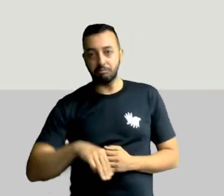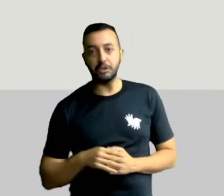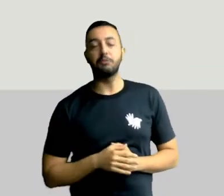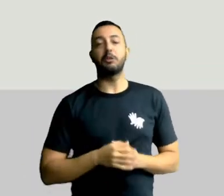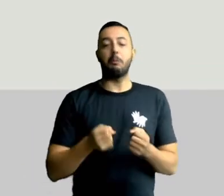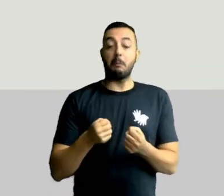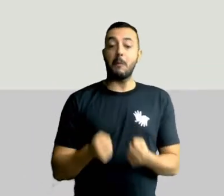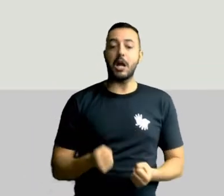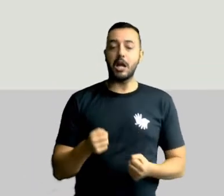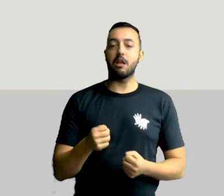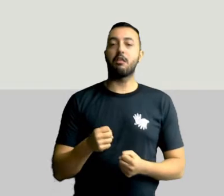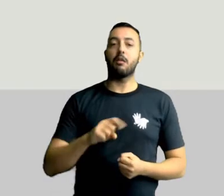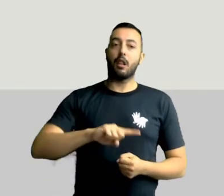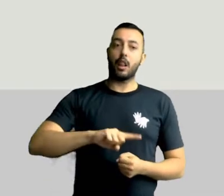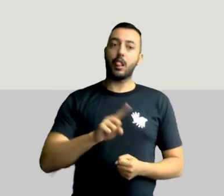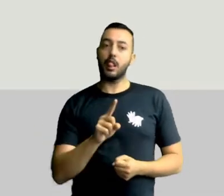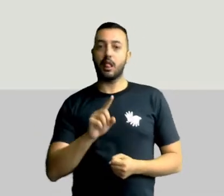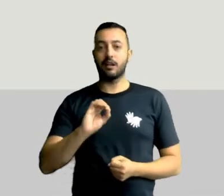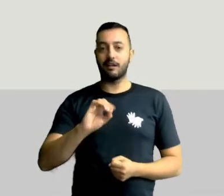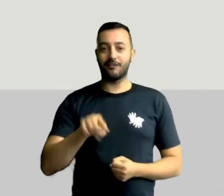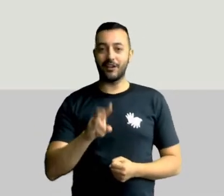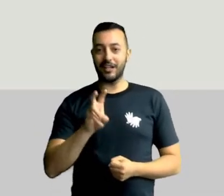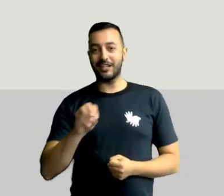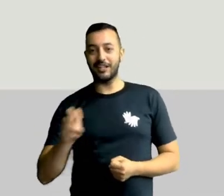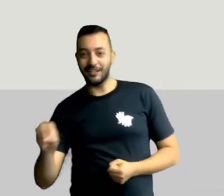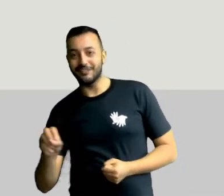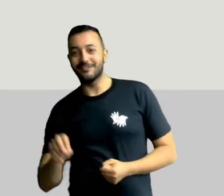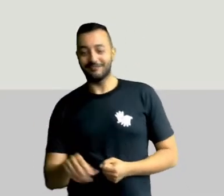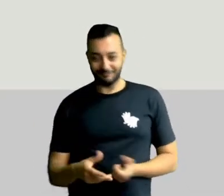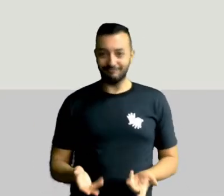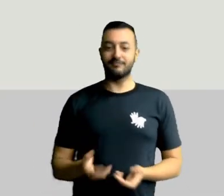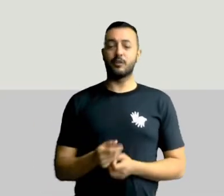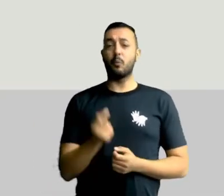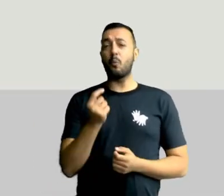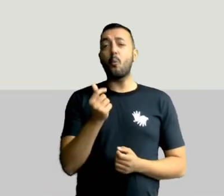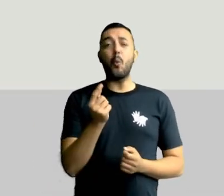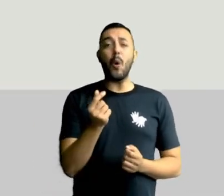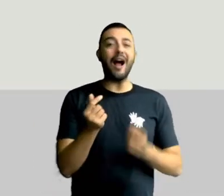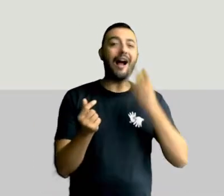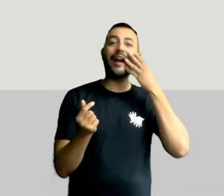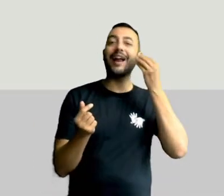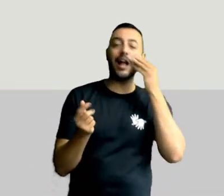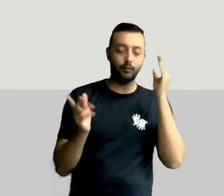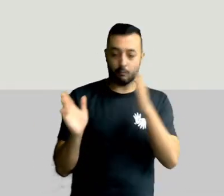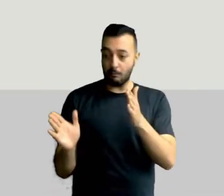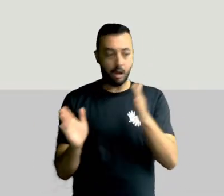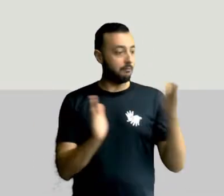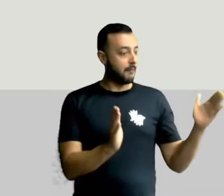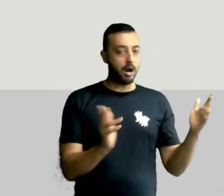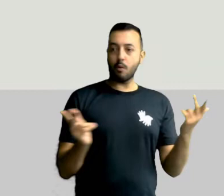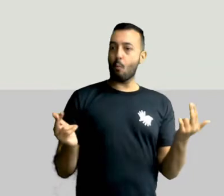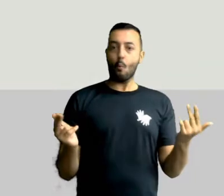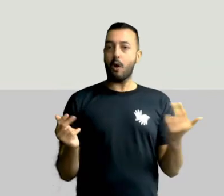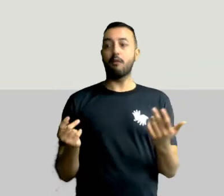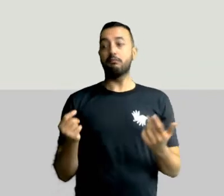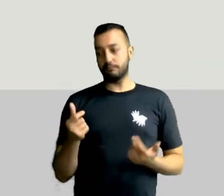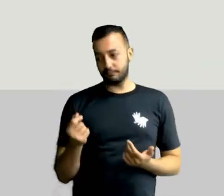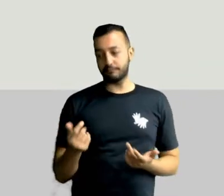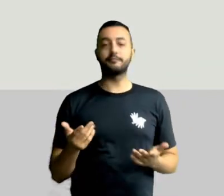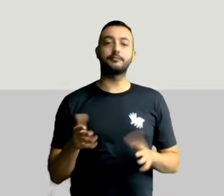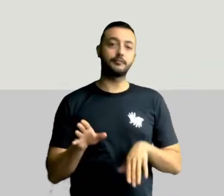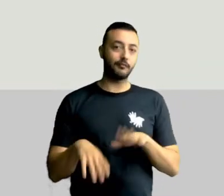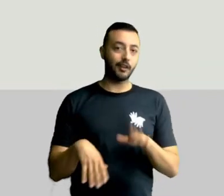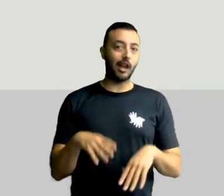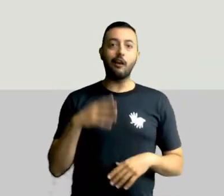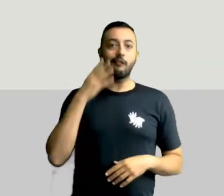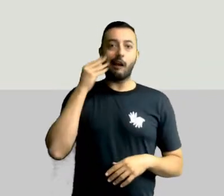meio quilo. Às vezes você vê até que ele é do quase tamanho de um gato, né? E esses animais, esses ratos maiores, os gatos